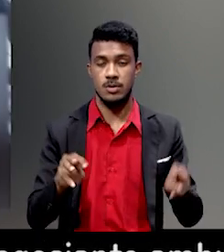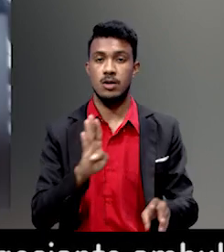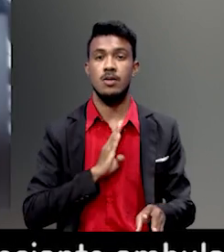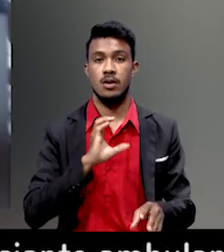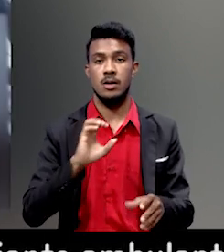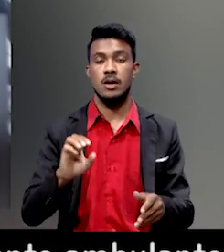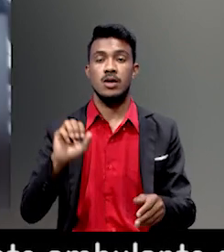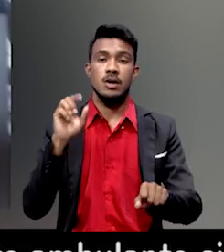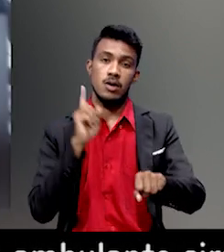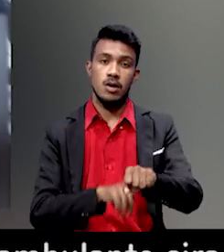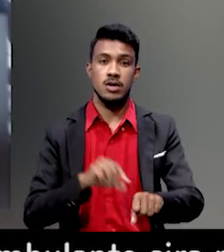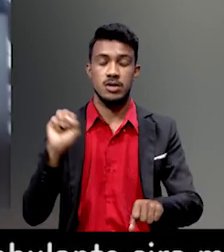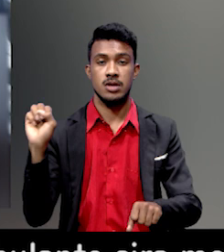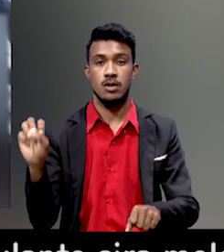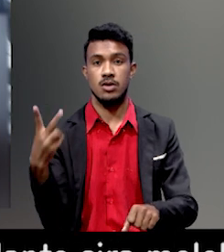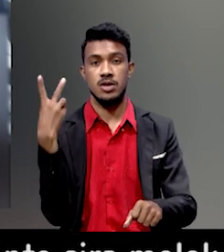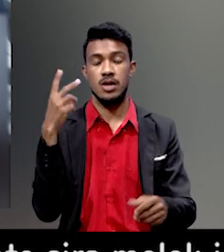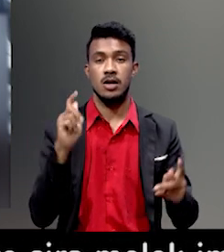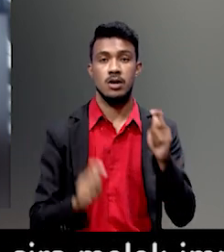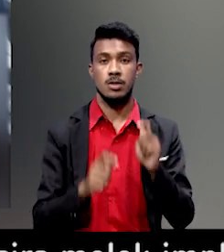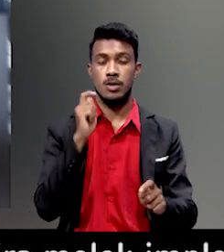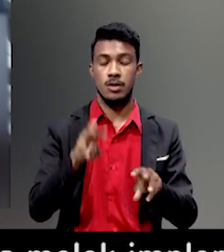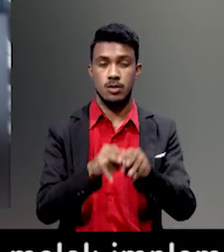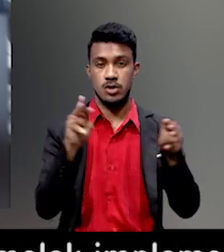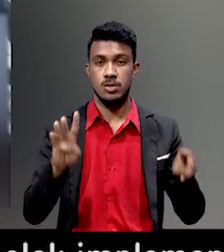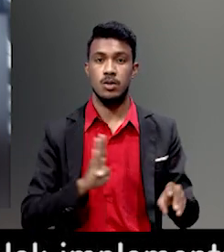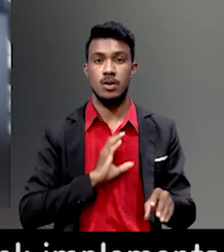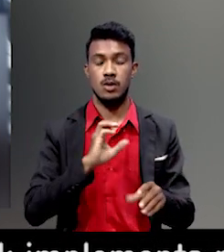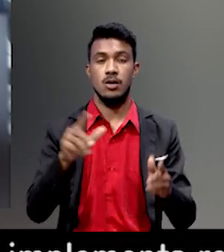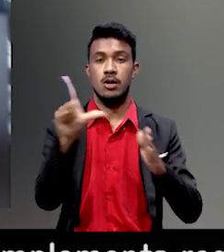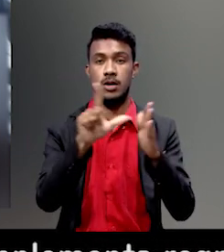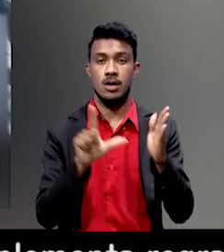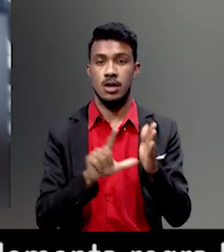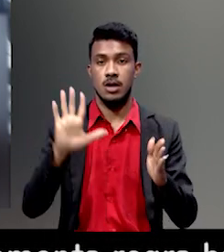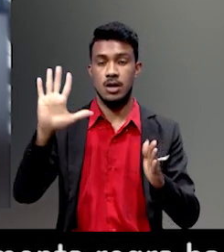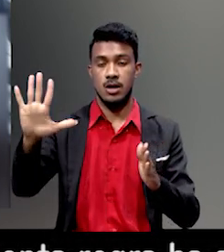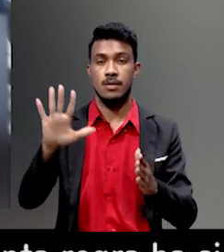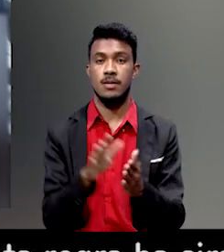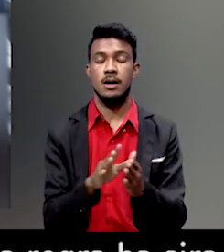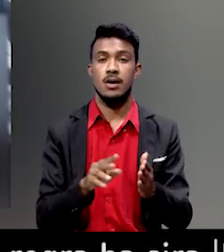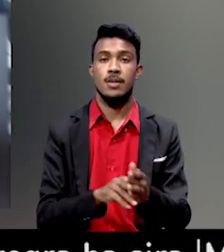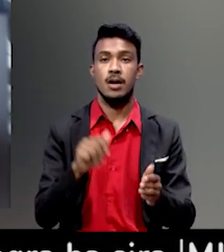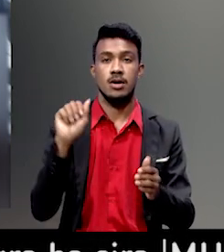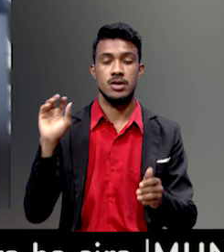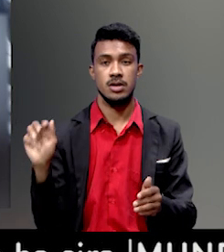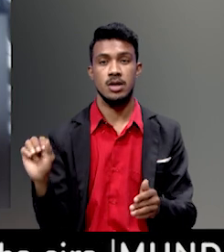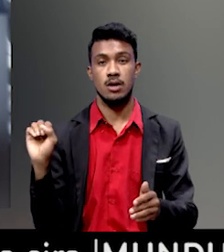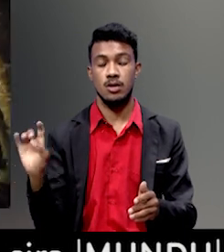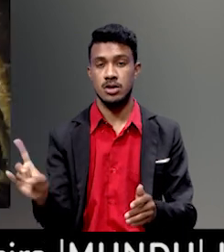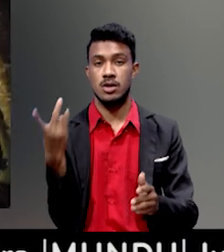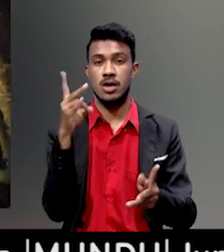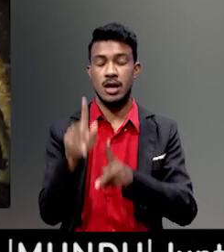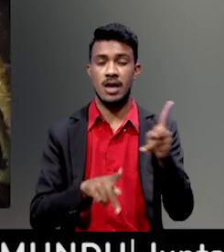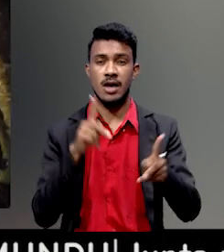primeiro interrogatório e a tribunal distrital Baucau. Tir lei número 5, barra ring rua senursing hitu, armas brancas, bando e